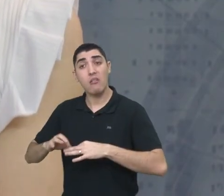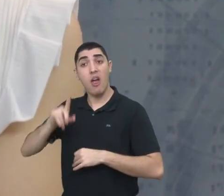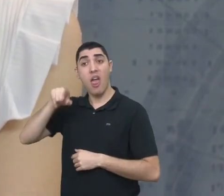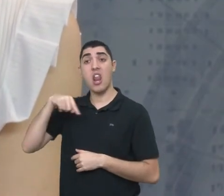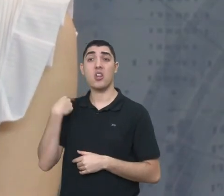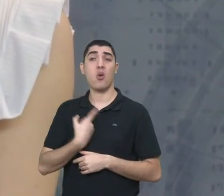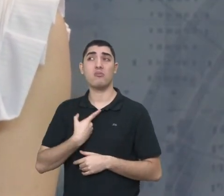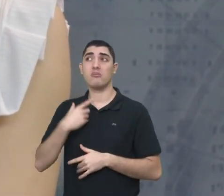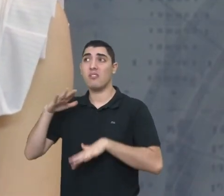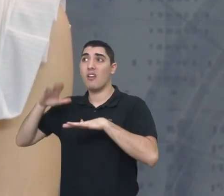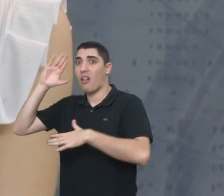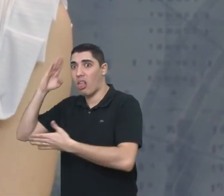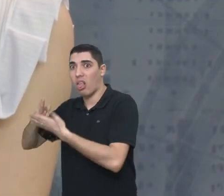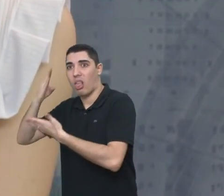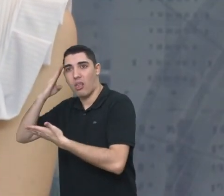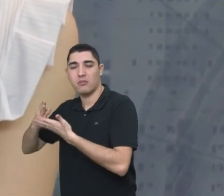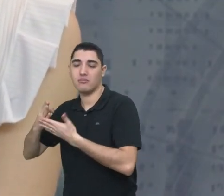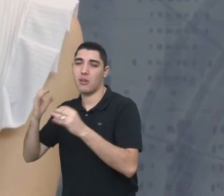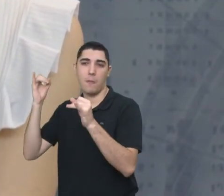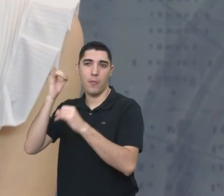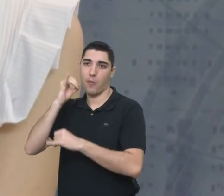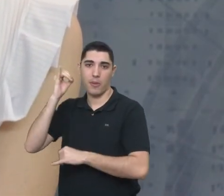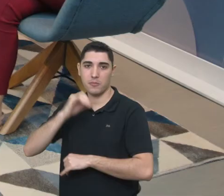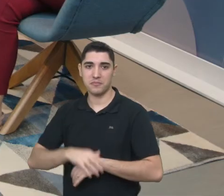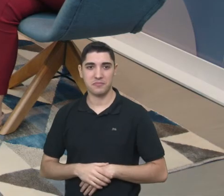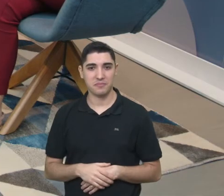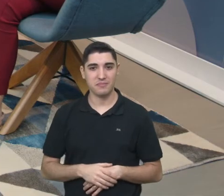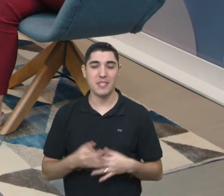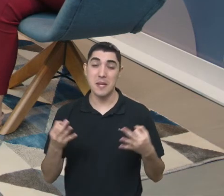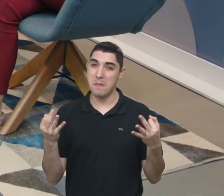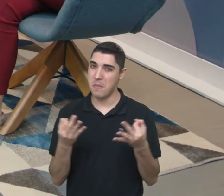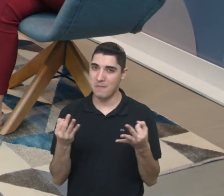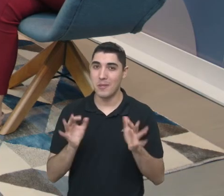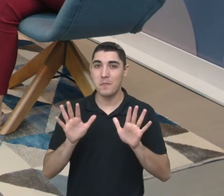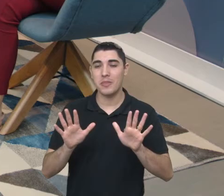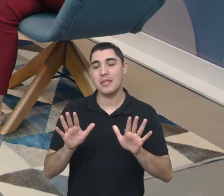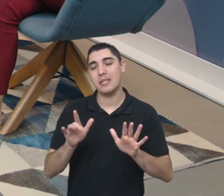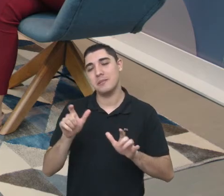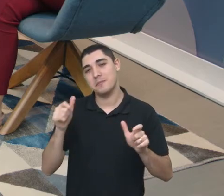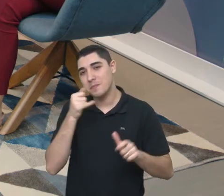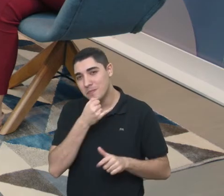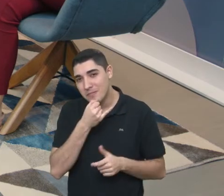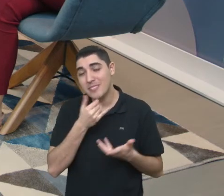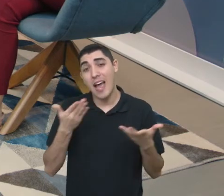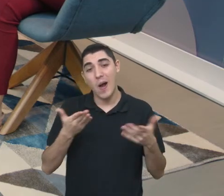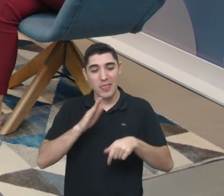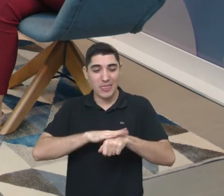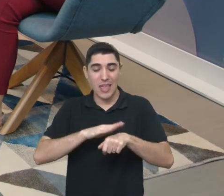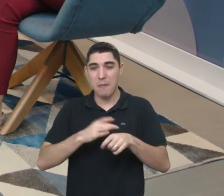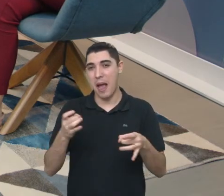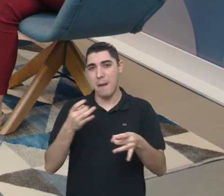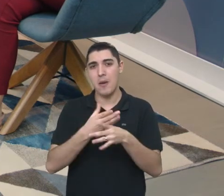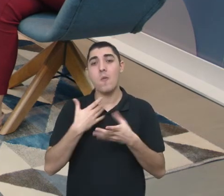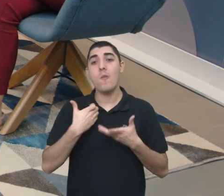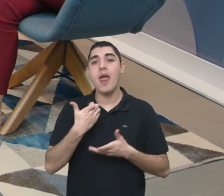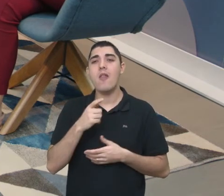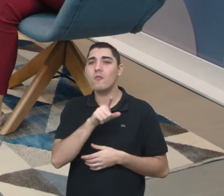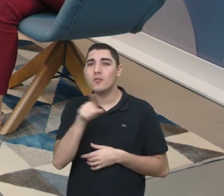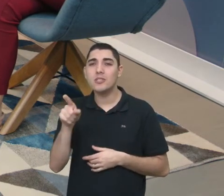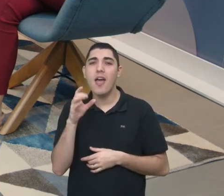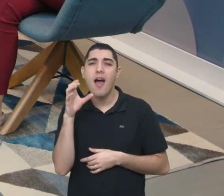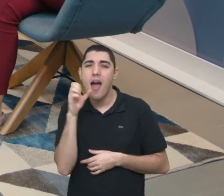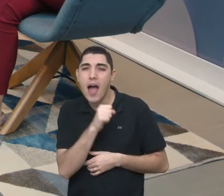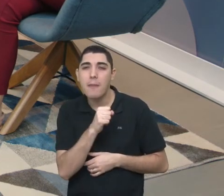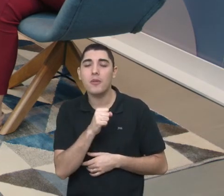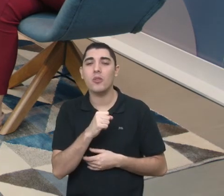são crenças que a gente vai internalizando. Perfeito. Meninas, infelizmente o nosso tempo já acabou. Eu queria que